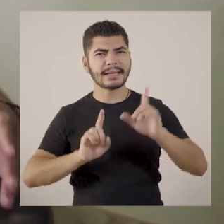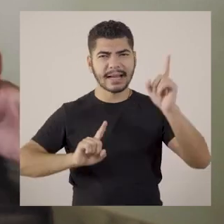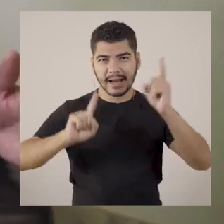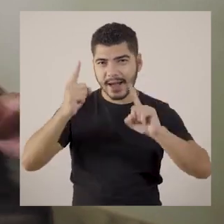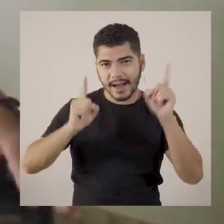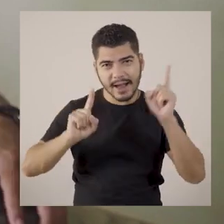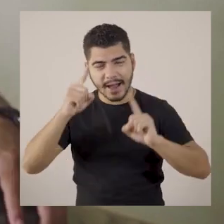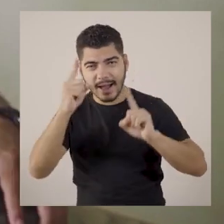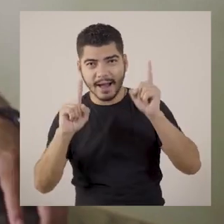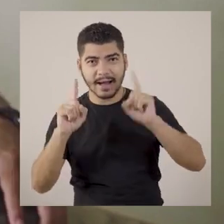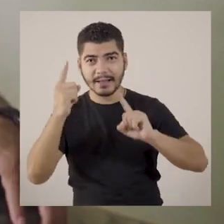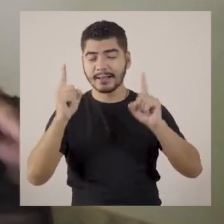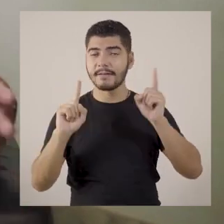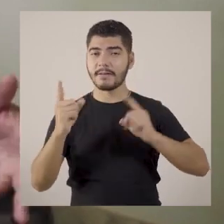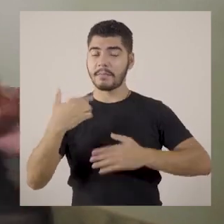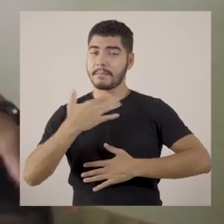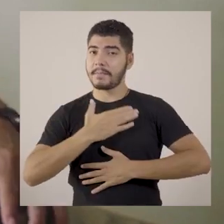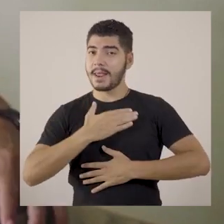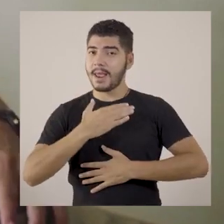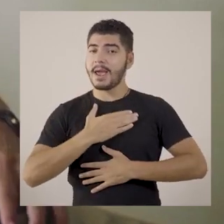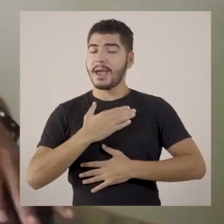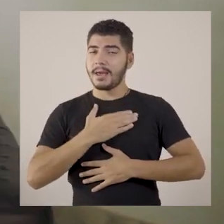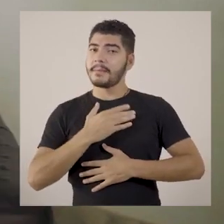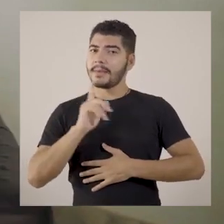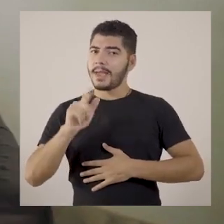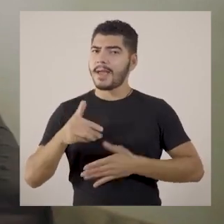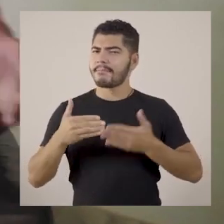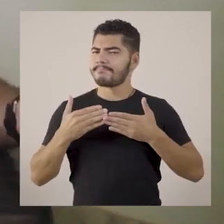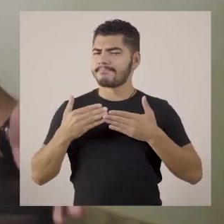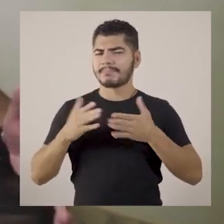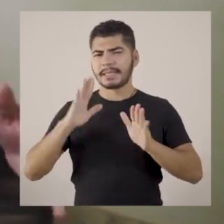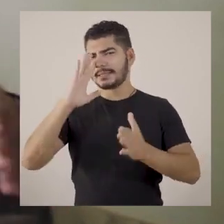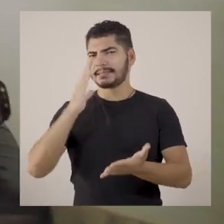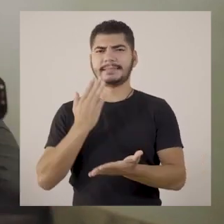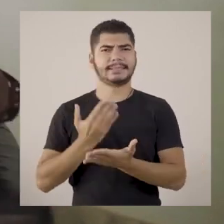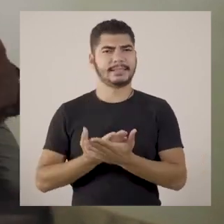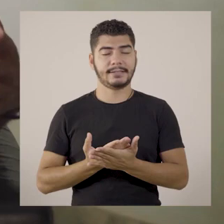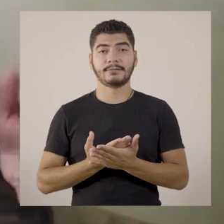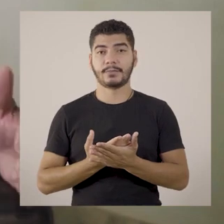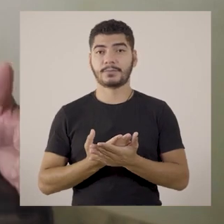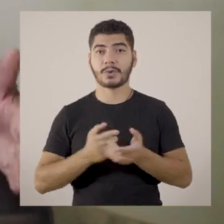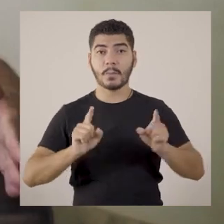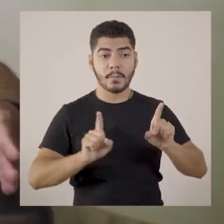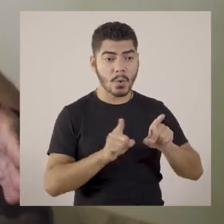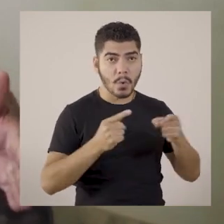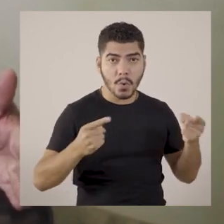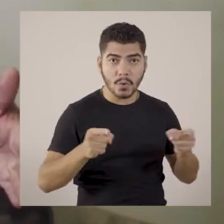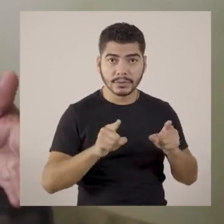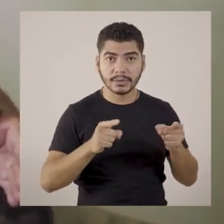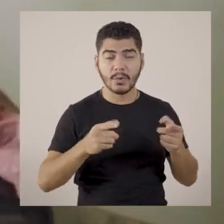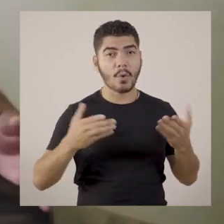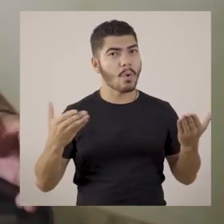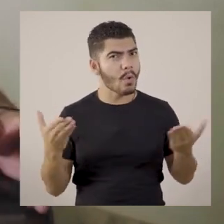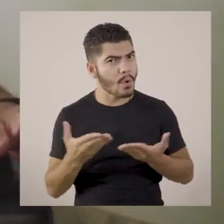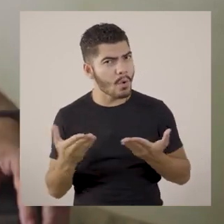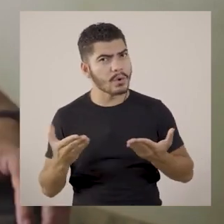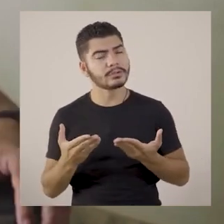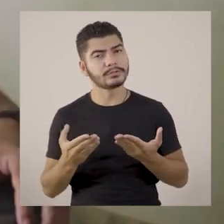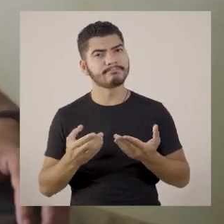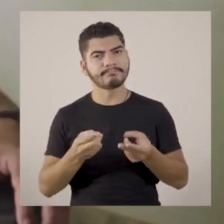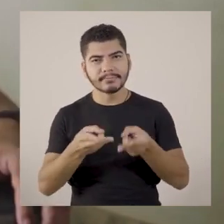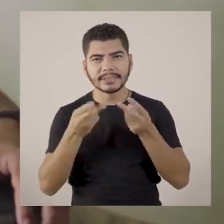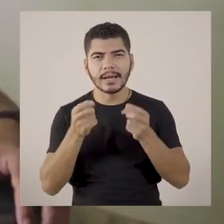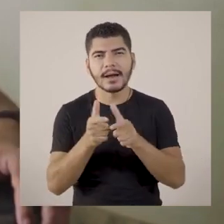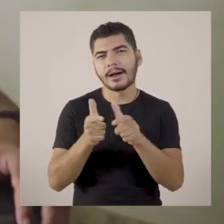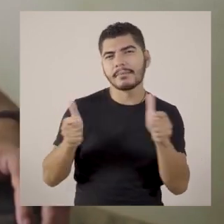Mas o carnaval em si, para mim também foi uma abertura incrível. Para a música em si, hoje, você pode